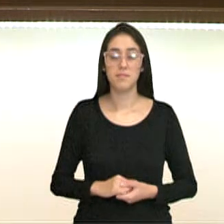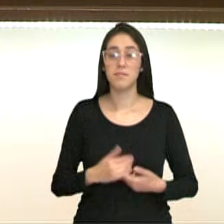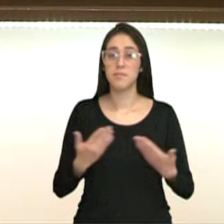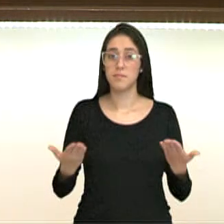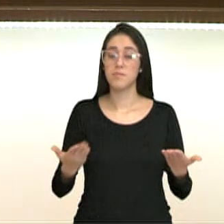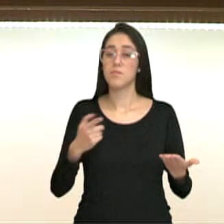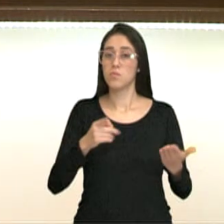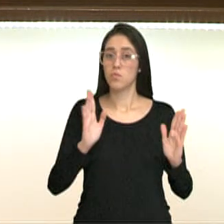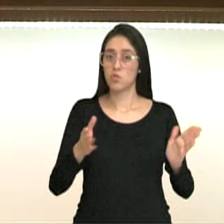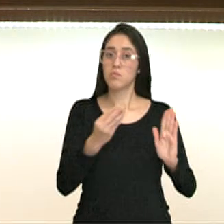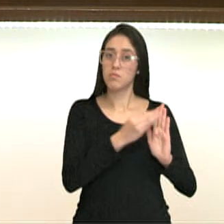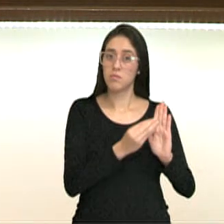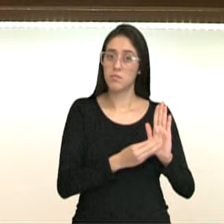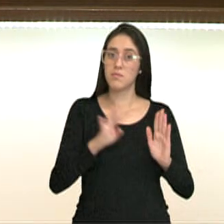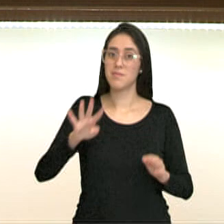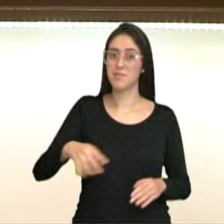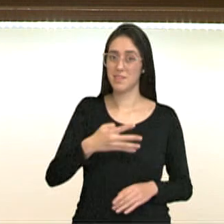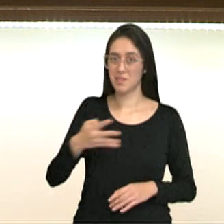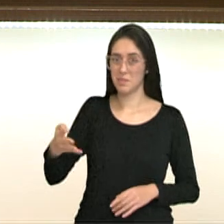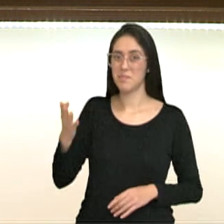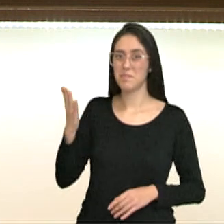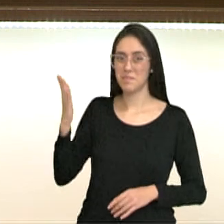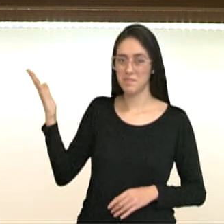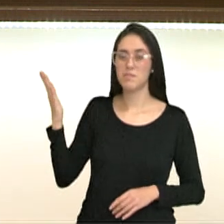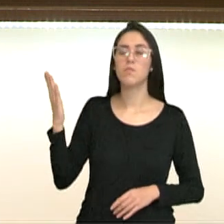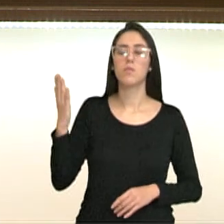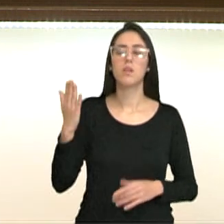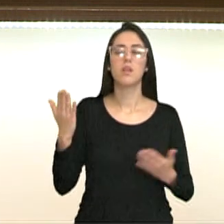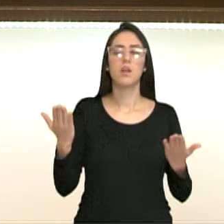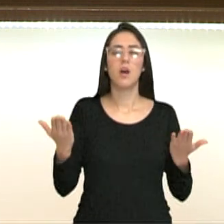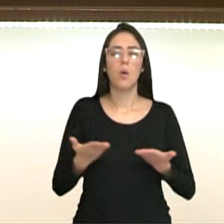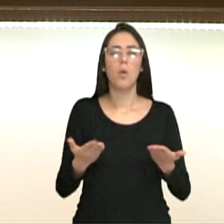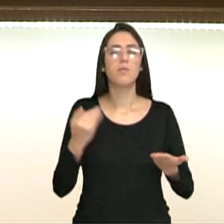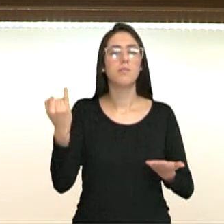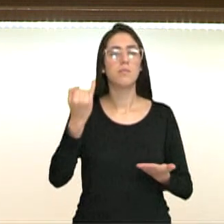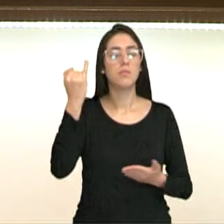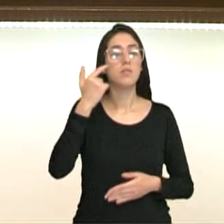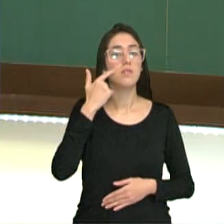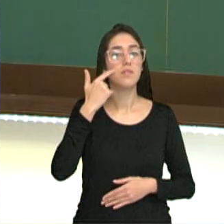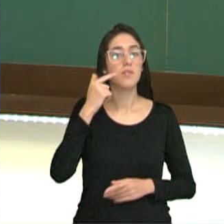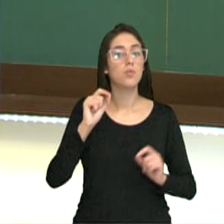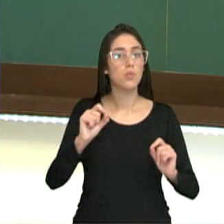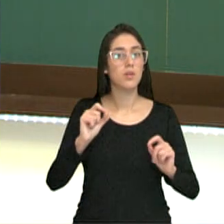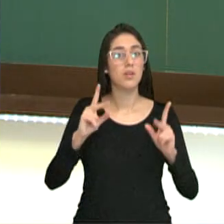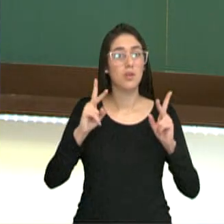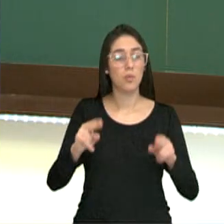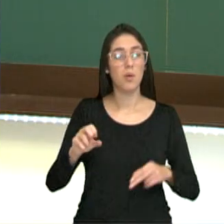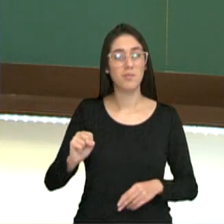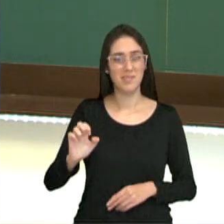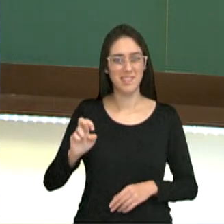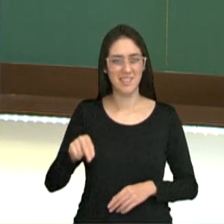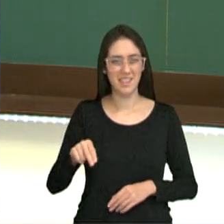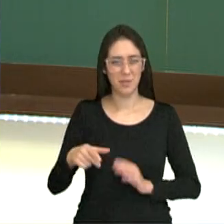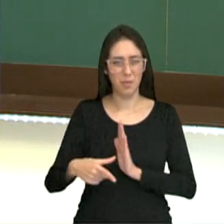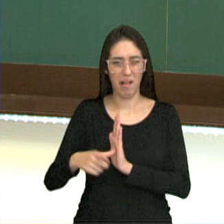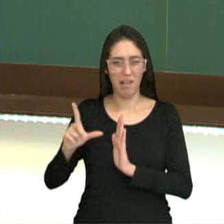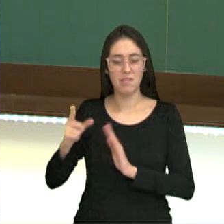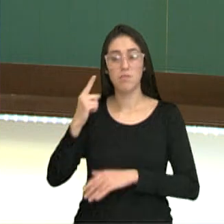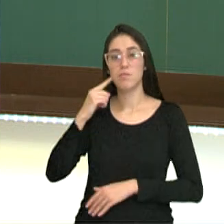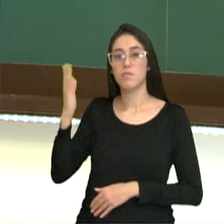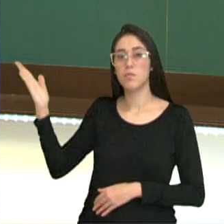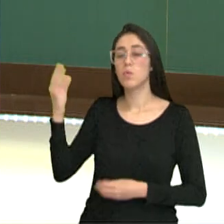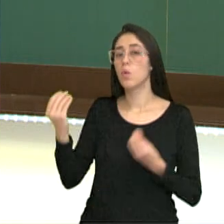agora que você já anotou essa tabela, o que a gente também é importante a gente verificar, assim como nós verificamos no seno, como que ele